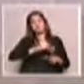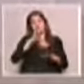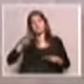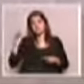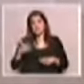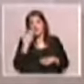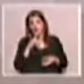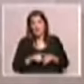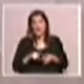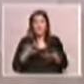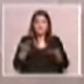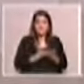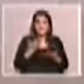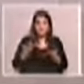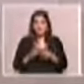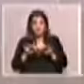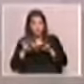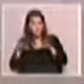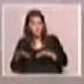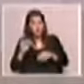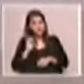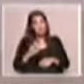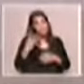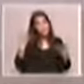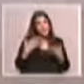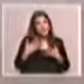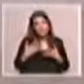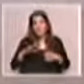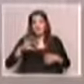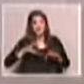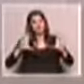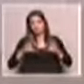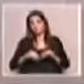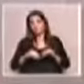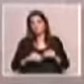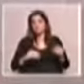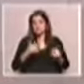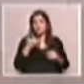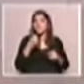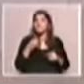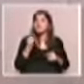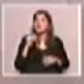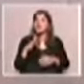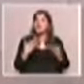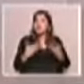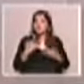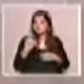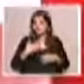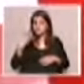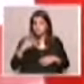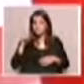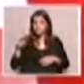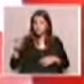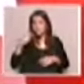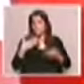fossem as duas fatias do queijo flamengo, seriam 4 dias e o queijo ia-se embora. Portanto, mesmo que esticasse para 20 gramas por dia por pessoa, estávamos a falar